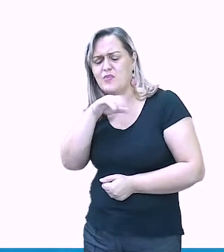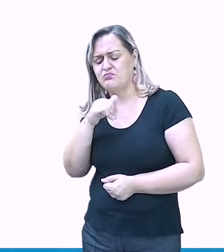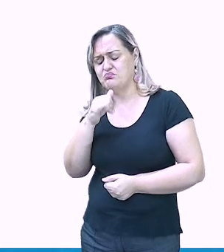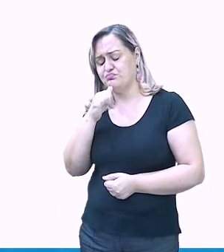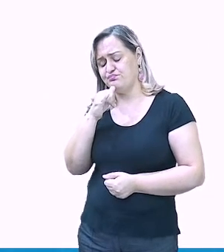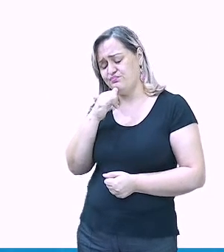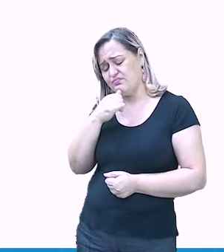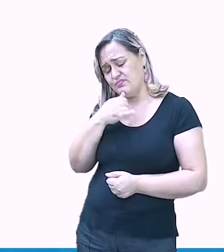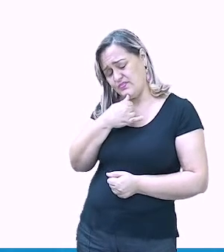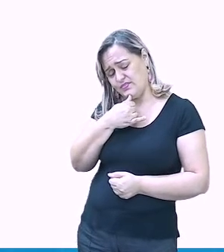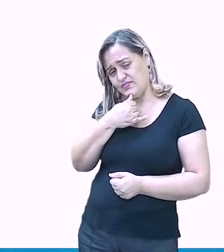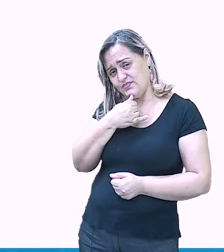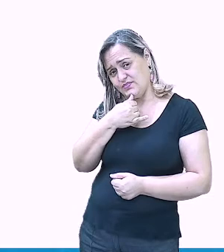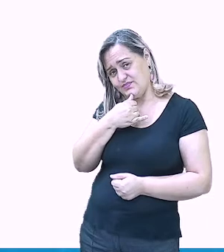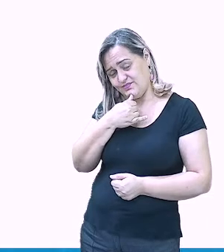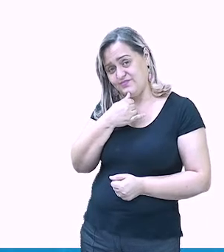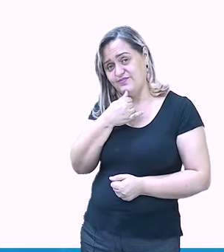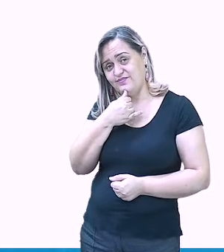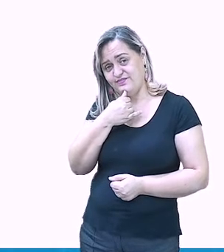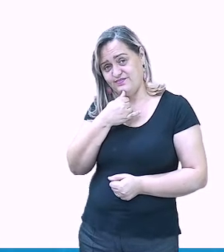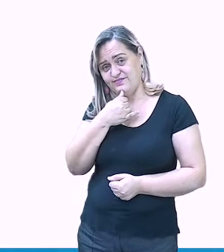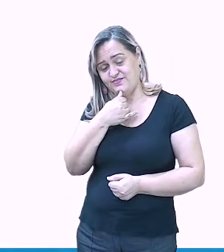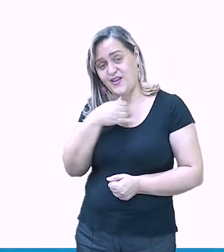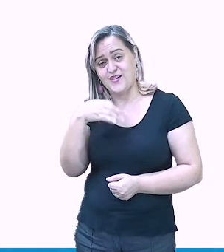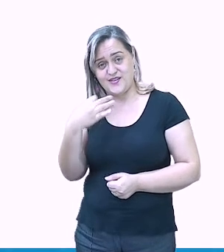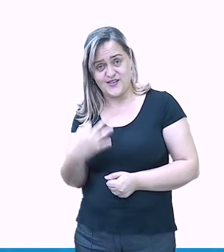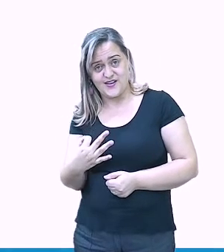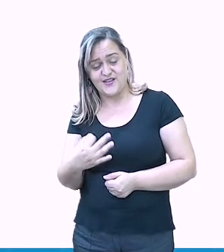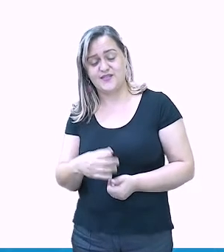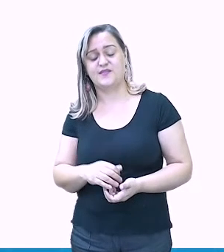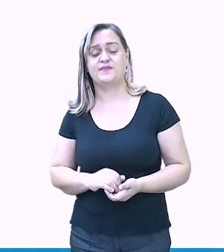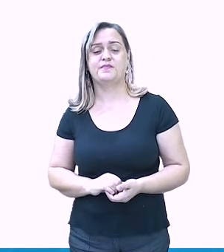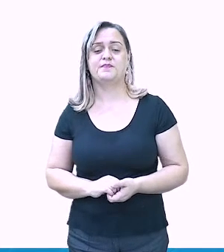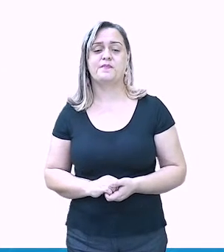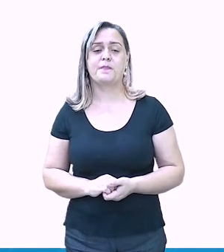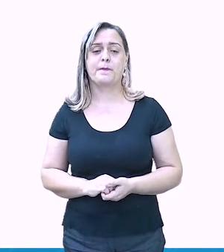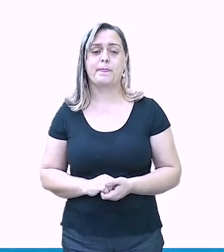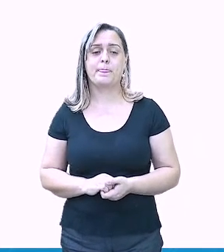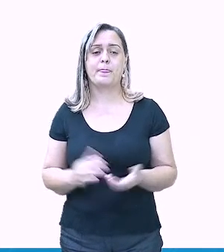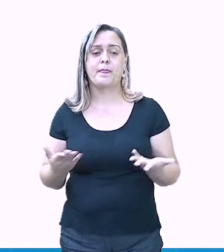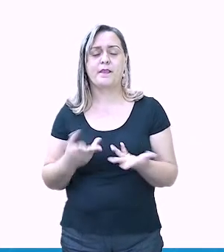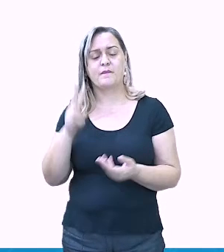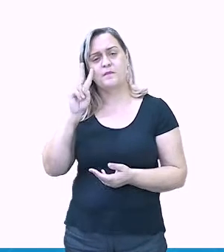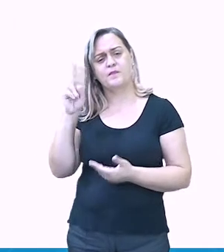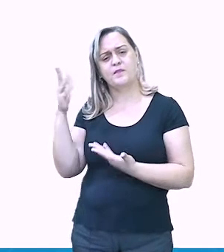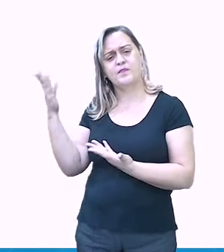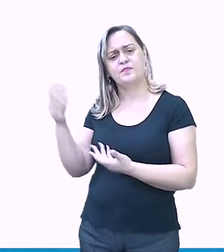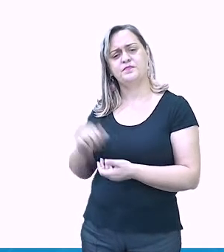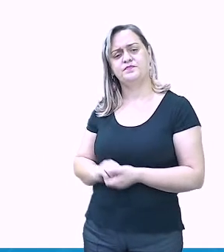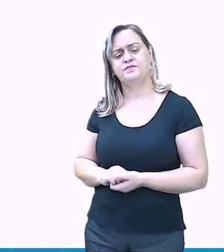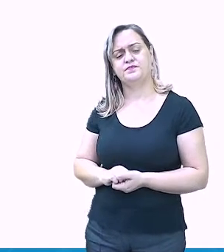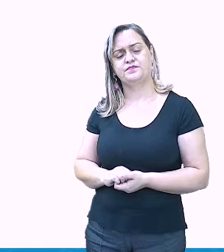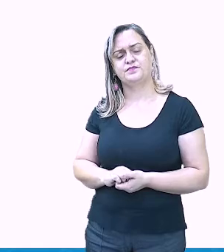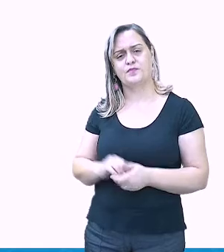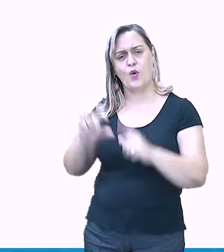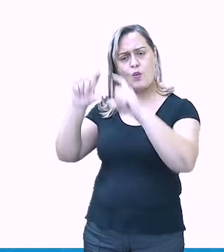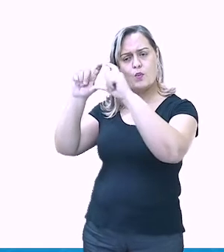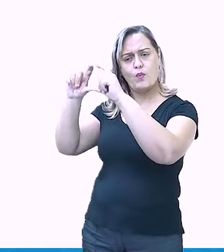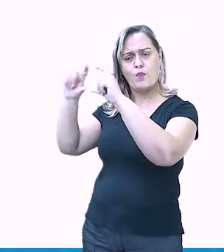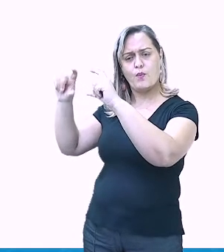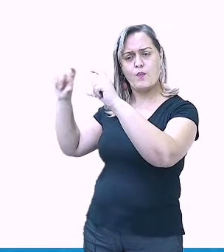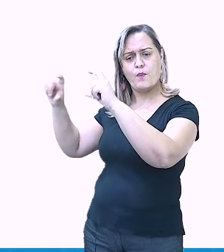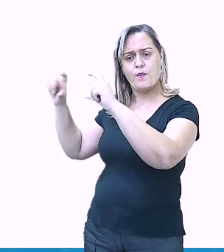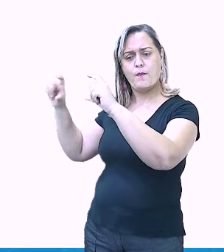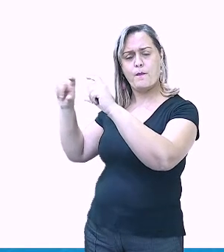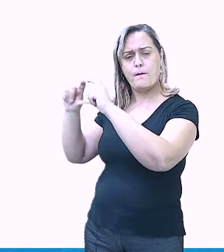De ajuda, não é mesmo? É isso aí. Agora, tem outro exemplo aqui e a gente vai